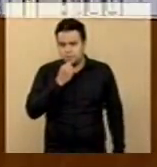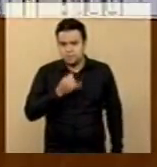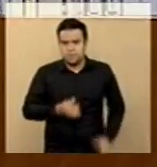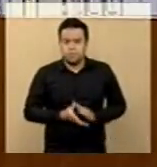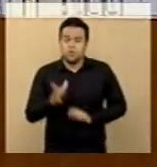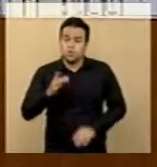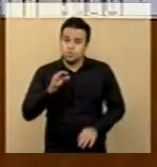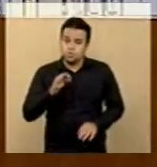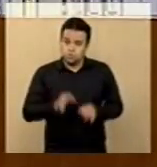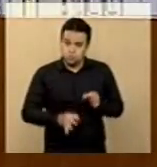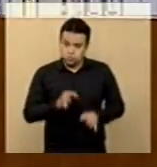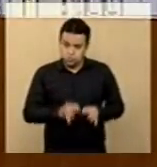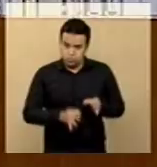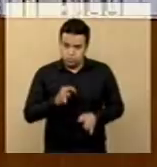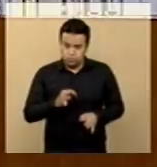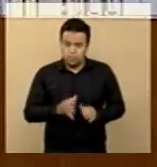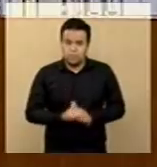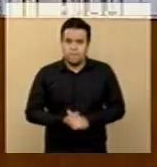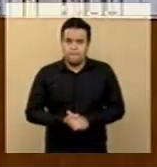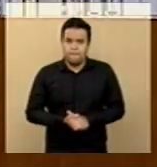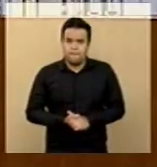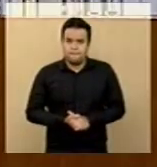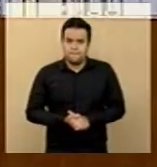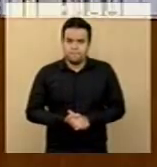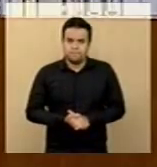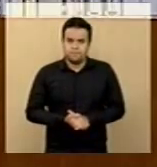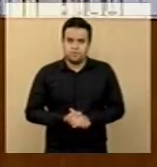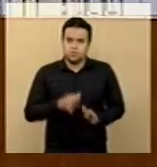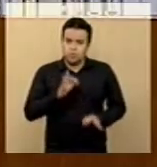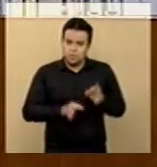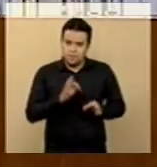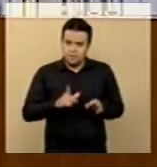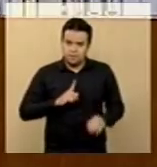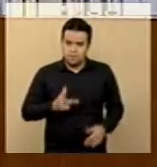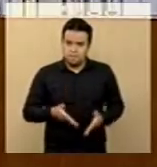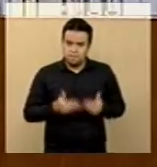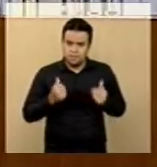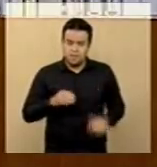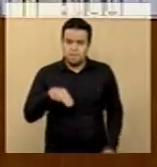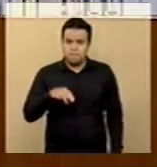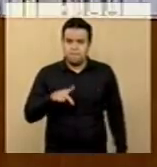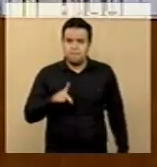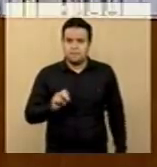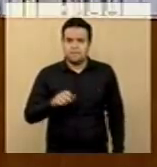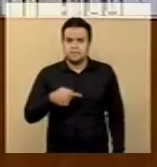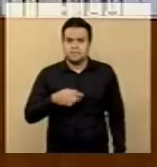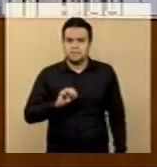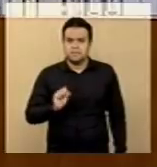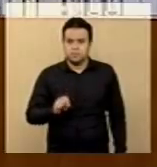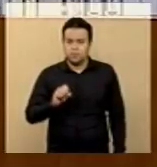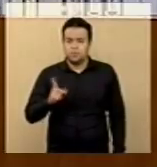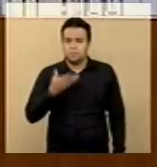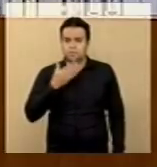no julgamento de um, mandado de injunção, mandado de injunção 708, em que se ponderou